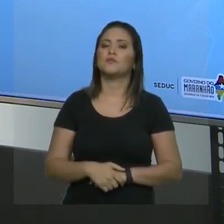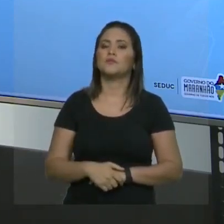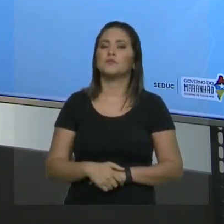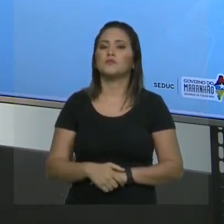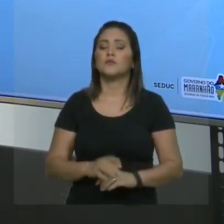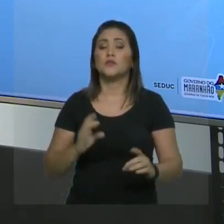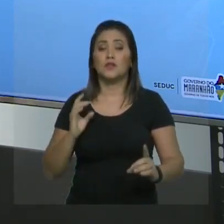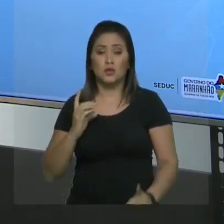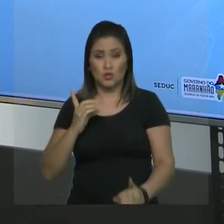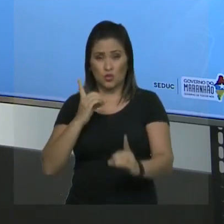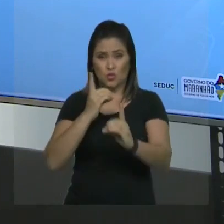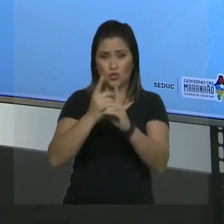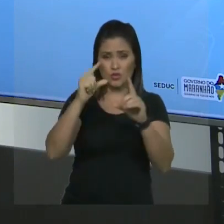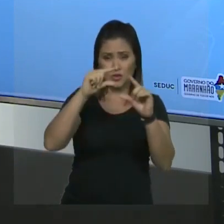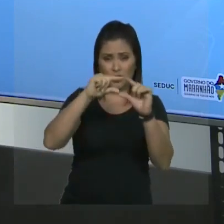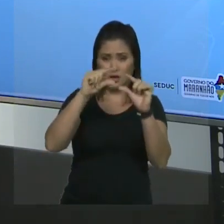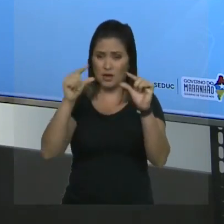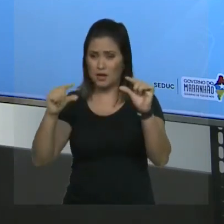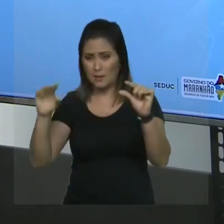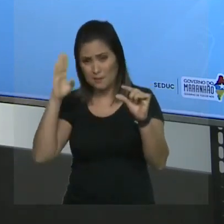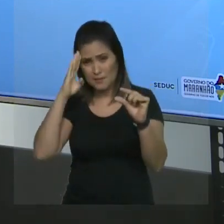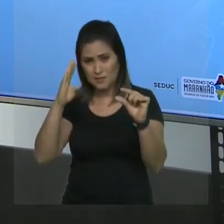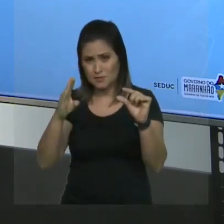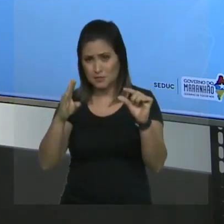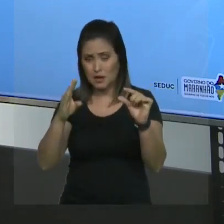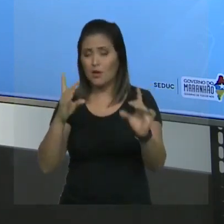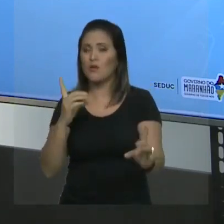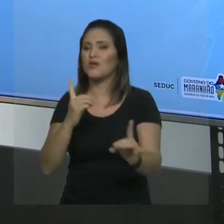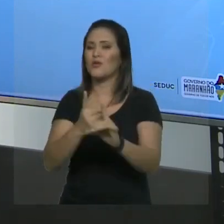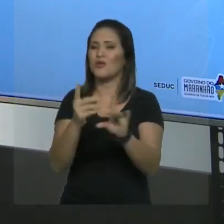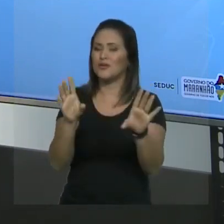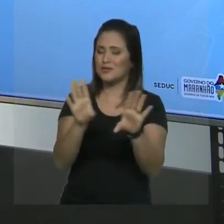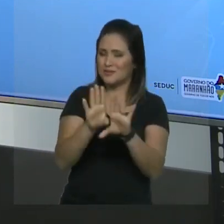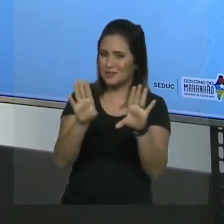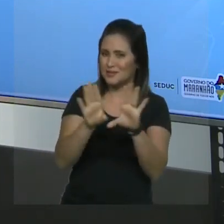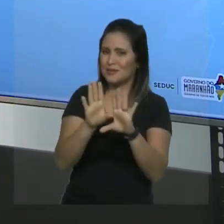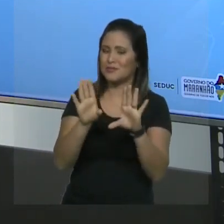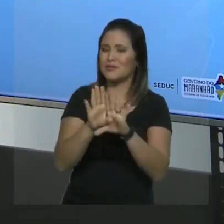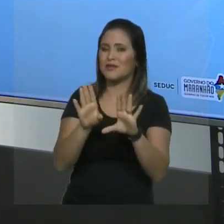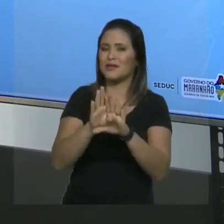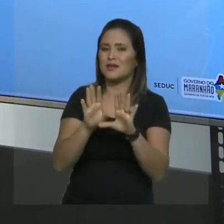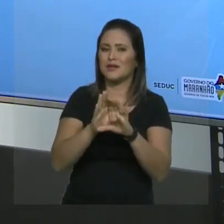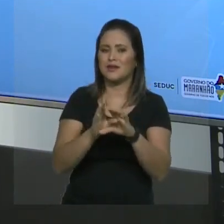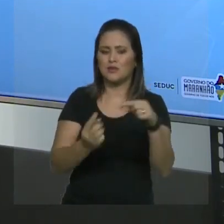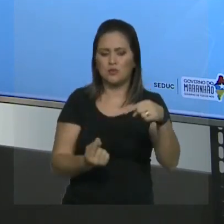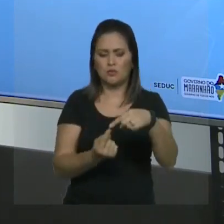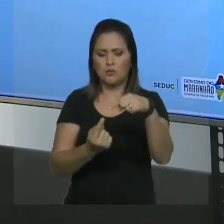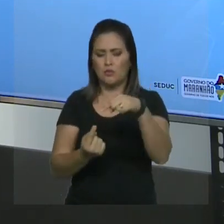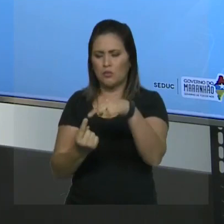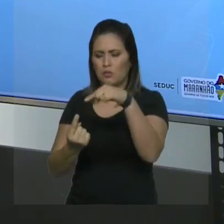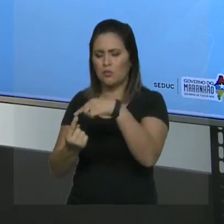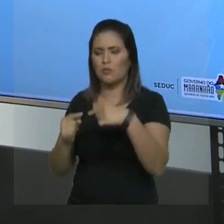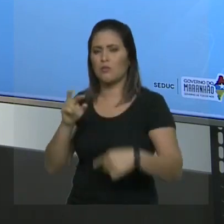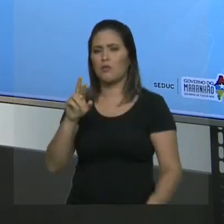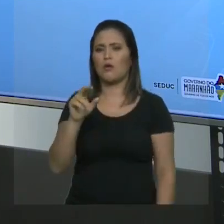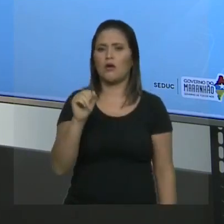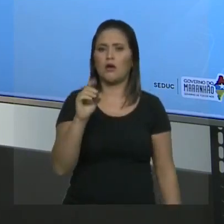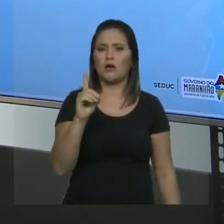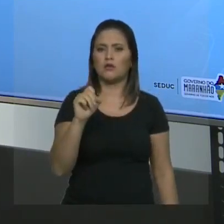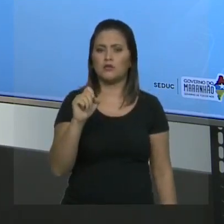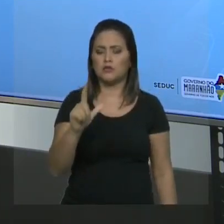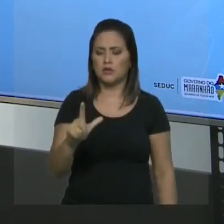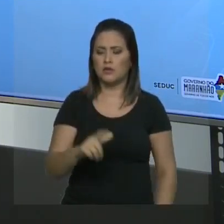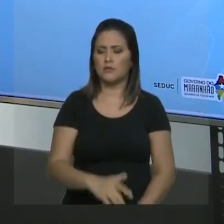você acha a cadeia principal, na mesma hora você localiza também, de forma implícita, os radicais ligados a ela. Ok?